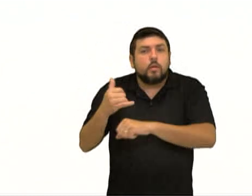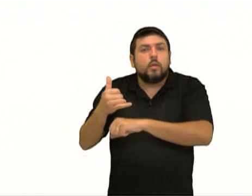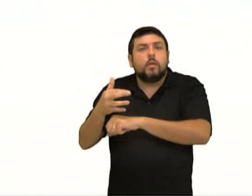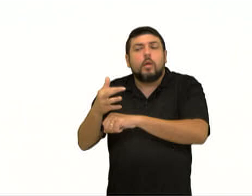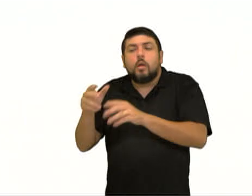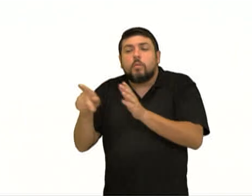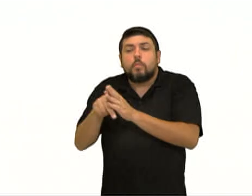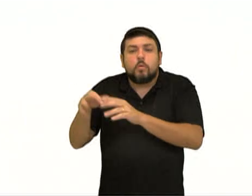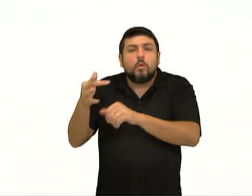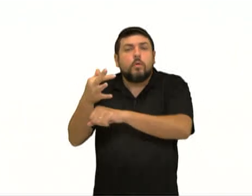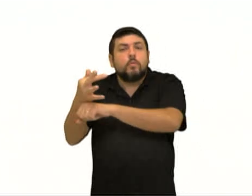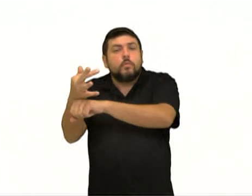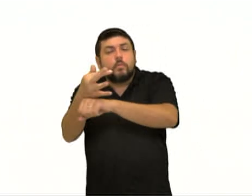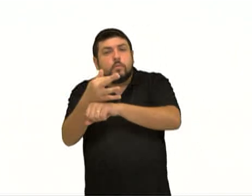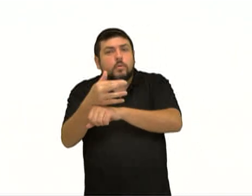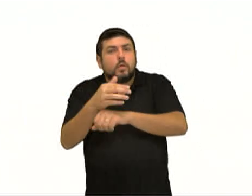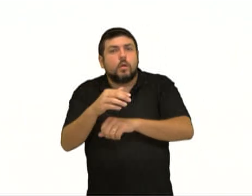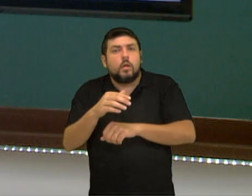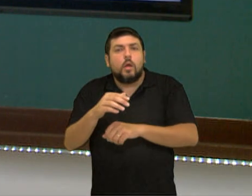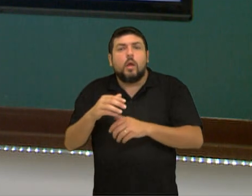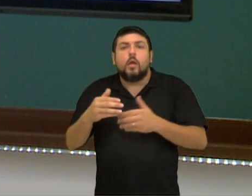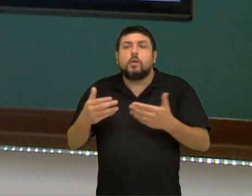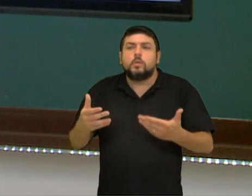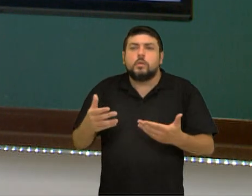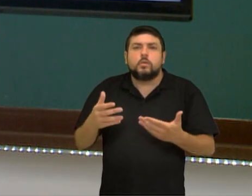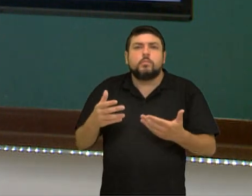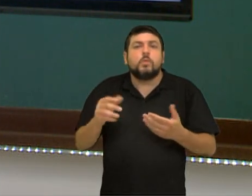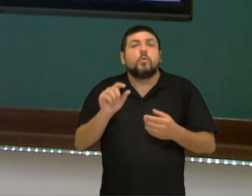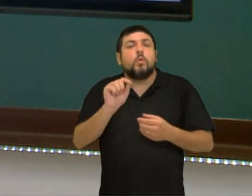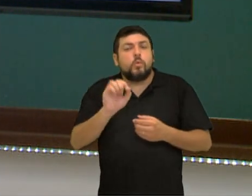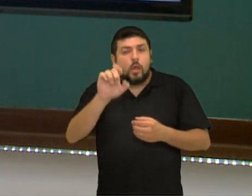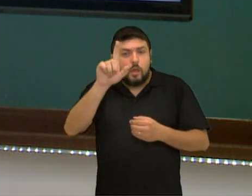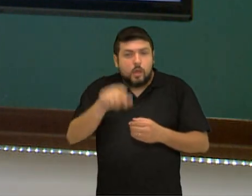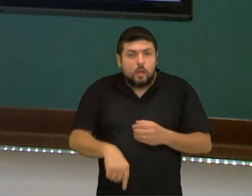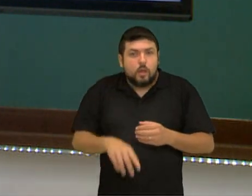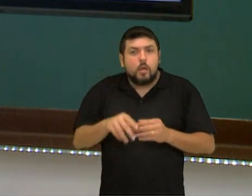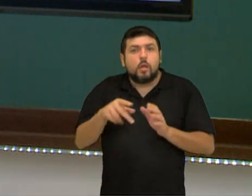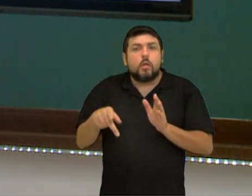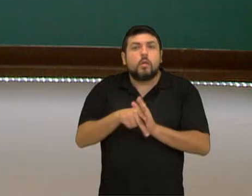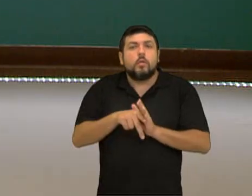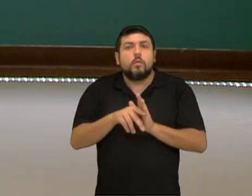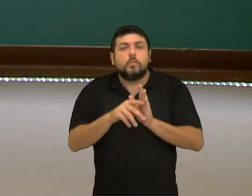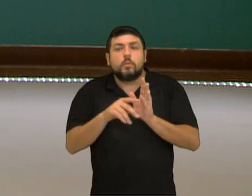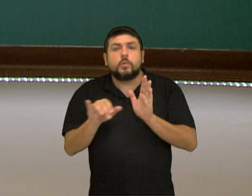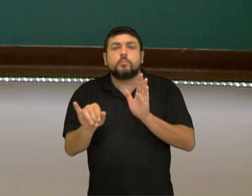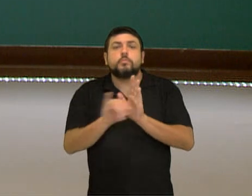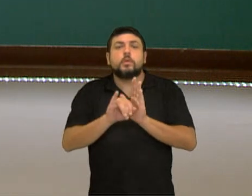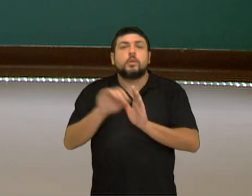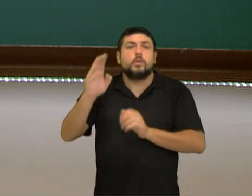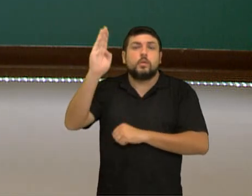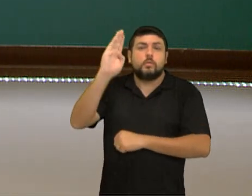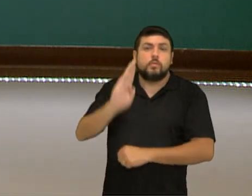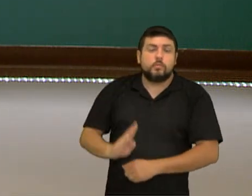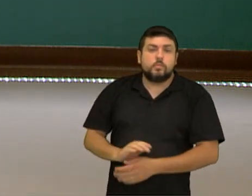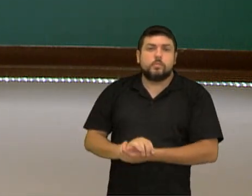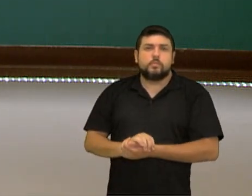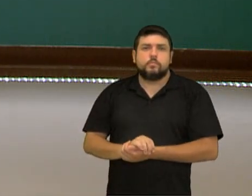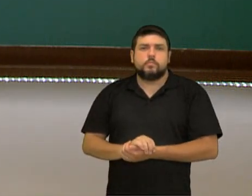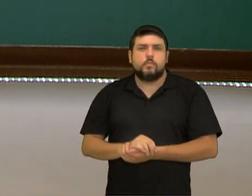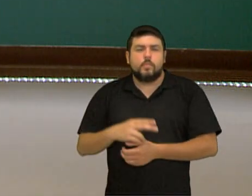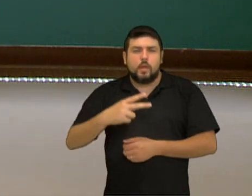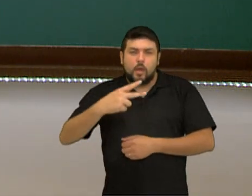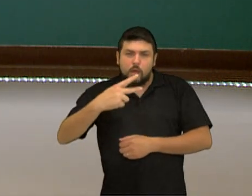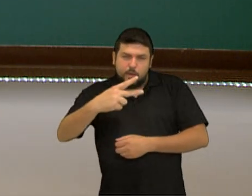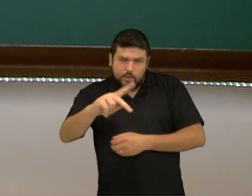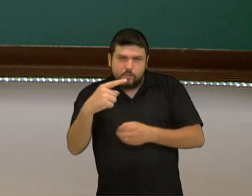nós, assim, desse jeito, formamos a identidade do nosso país, a identidade da nossa cidade, do nosso estado. Sua cidade tem